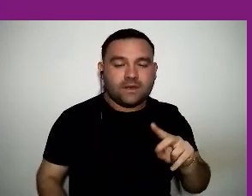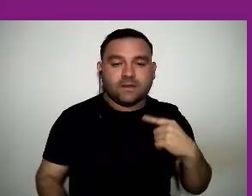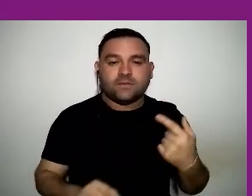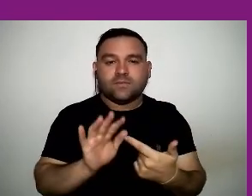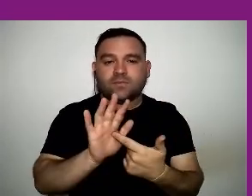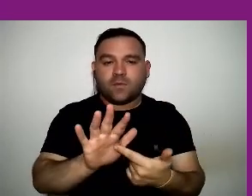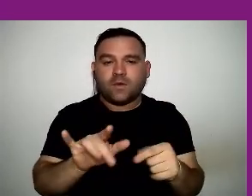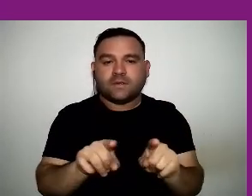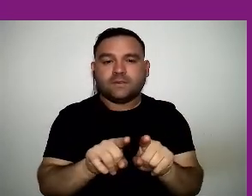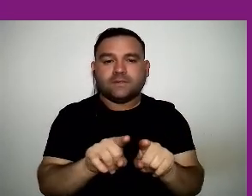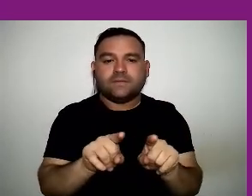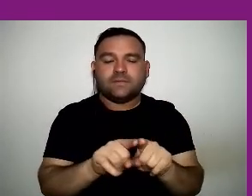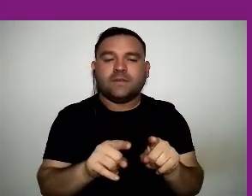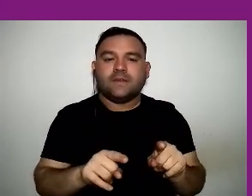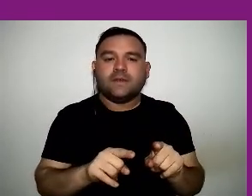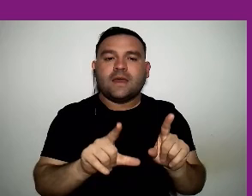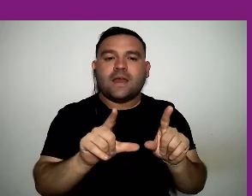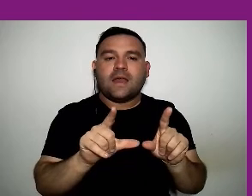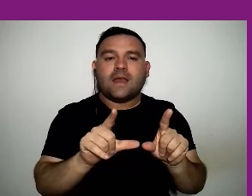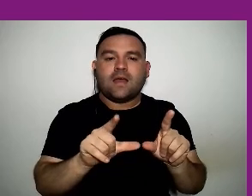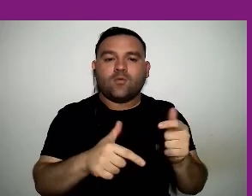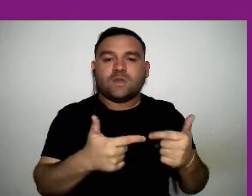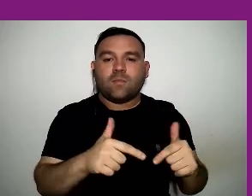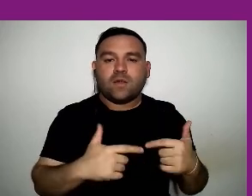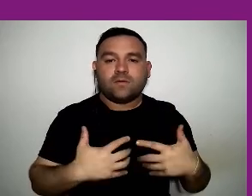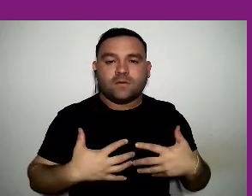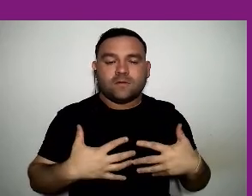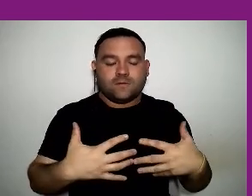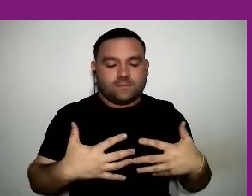mostramos também que, diminuindo o trabalho